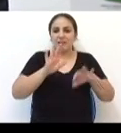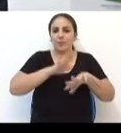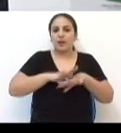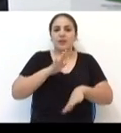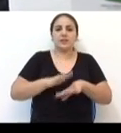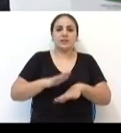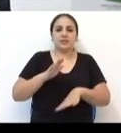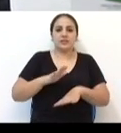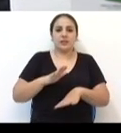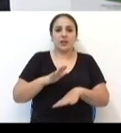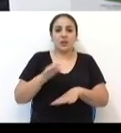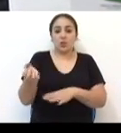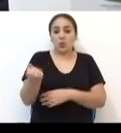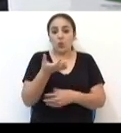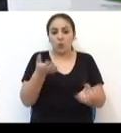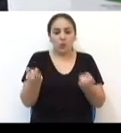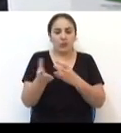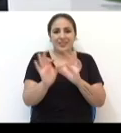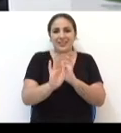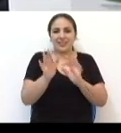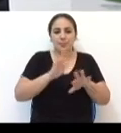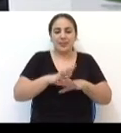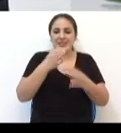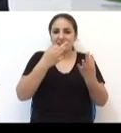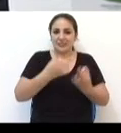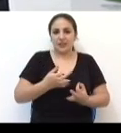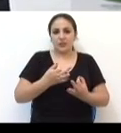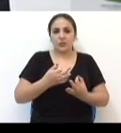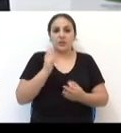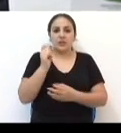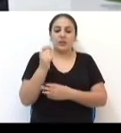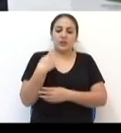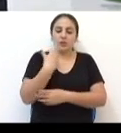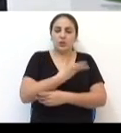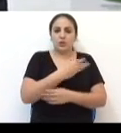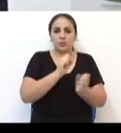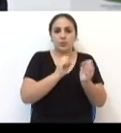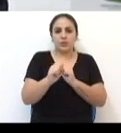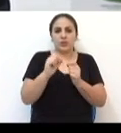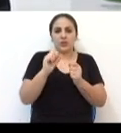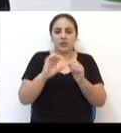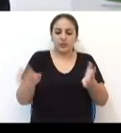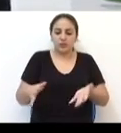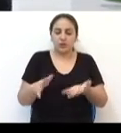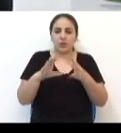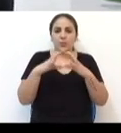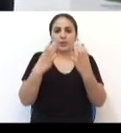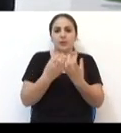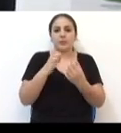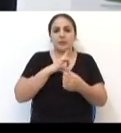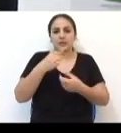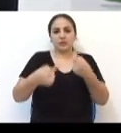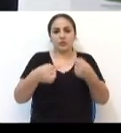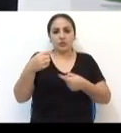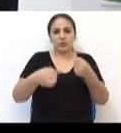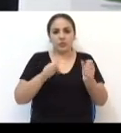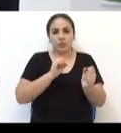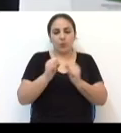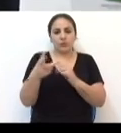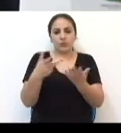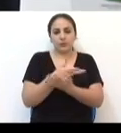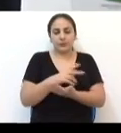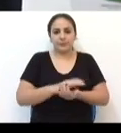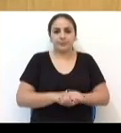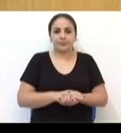nada mais moderno, nada mais eficiente do que a gente empoderar a comunidade para que essa discussão